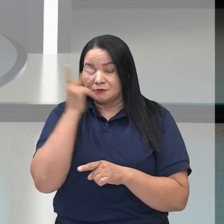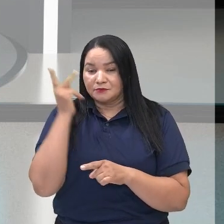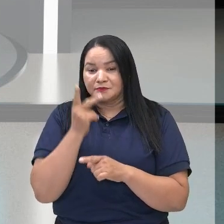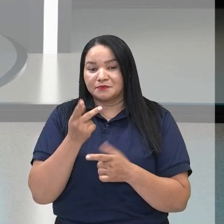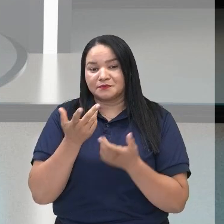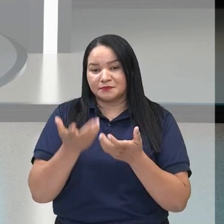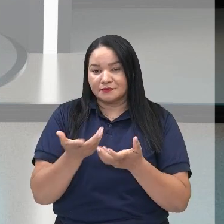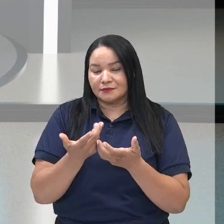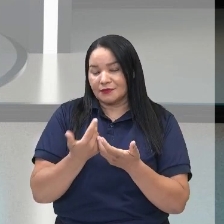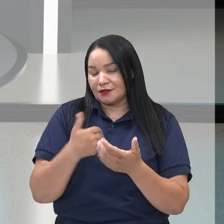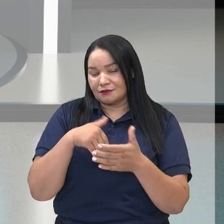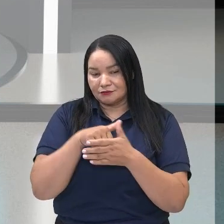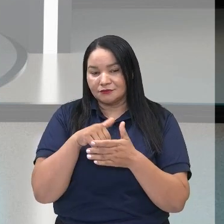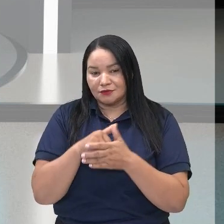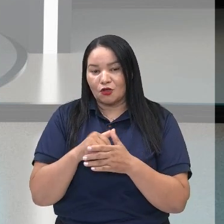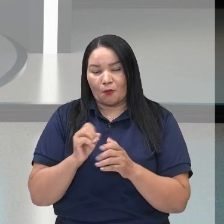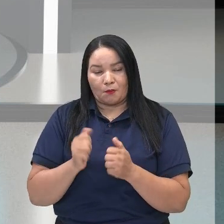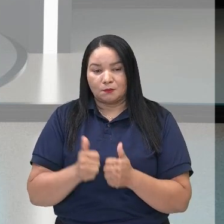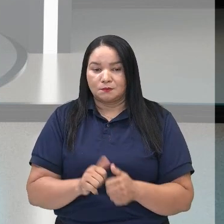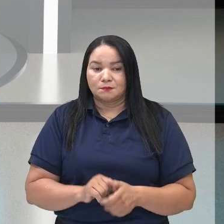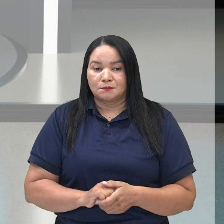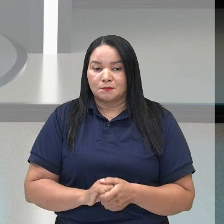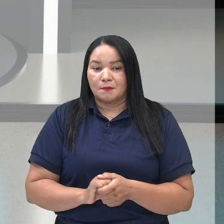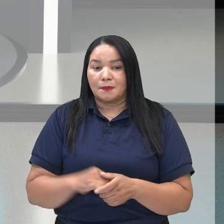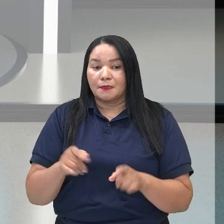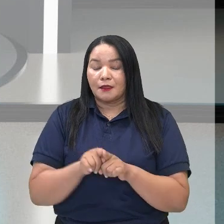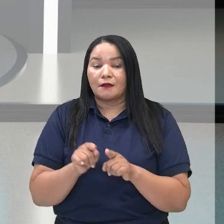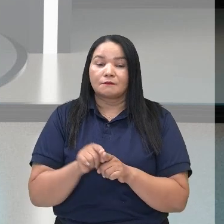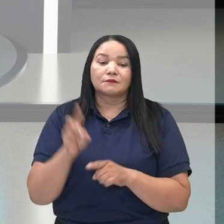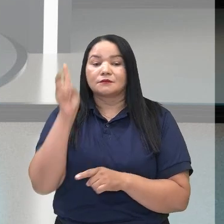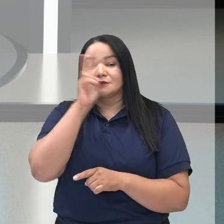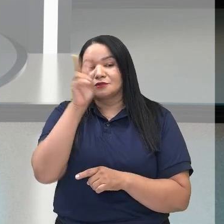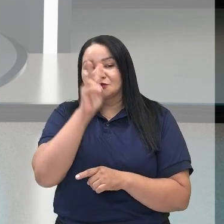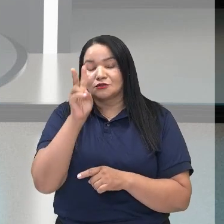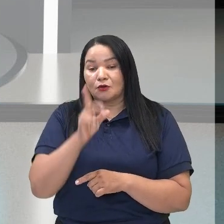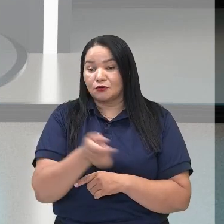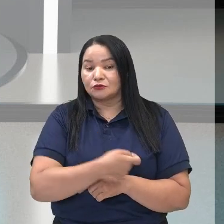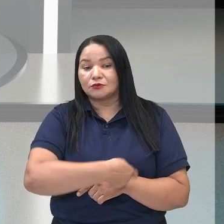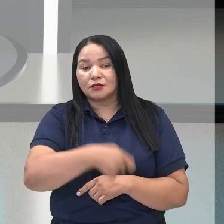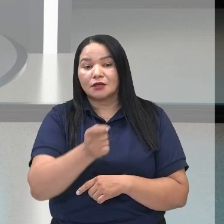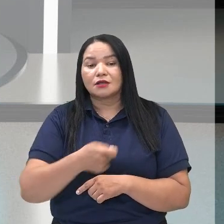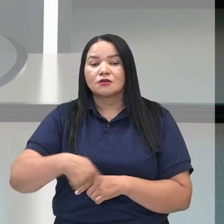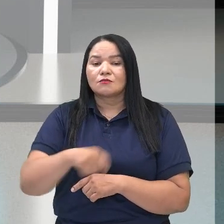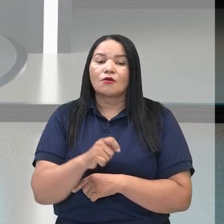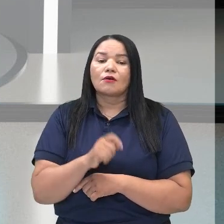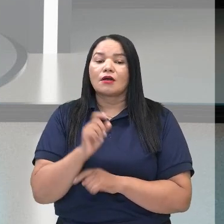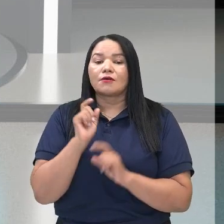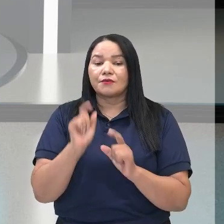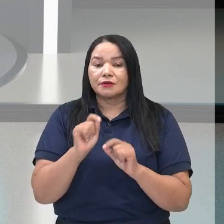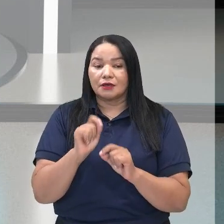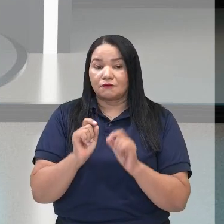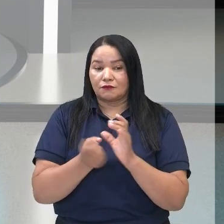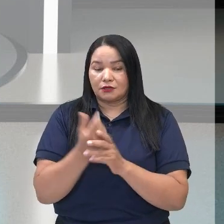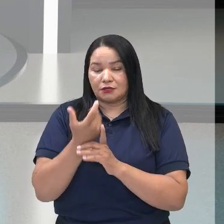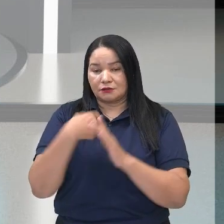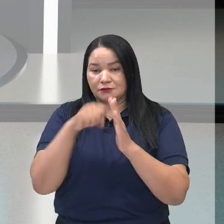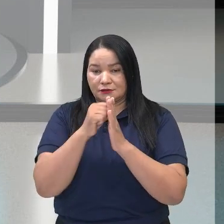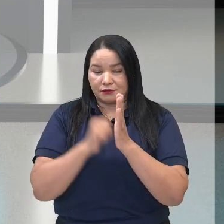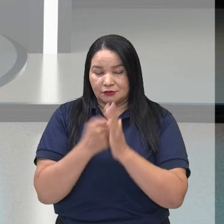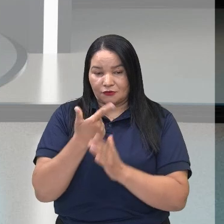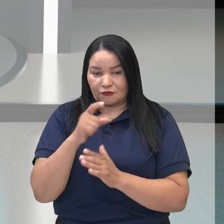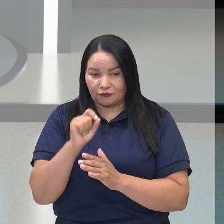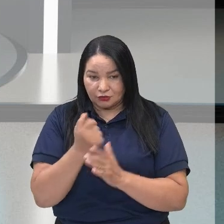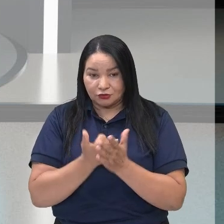jogar essa modalidade. Um pouco da história do racquetball, olha só, ele foi criado ali no início do século